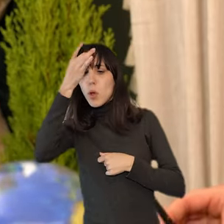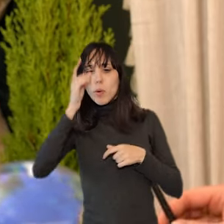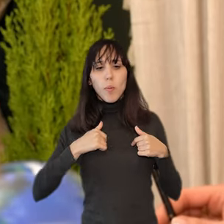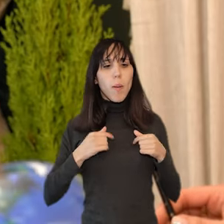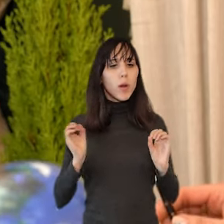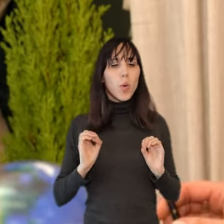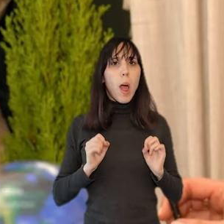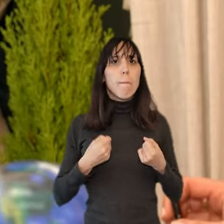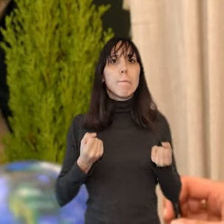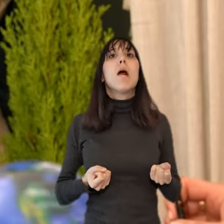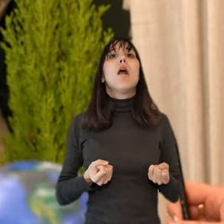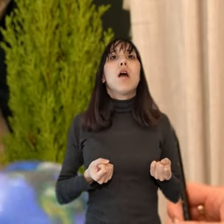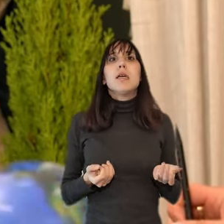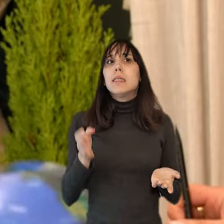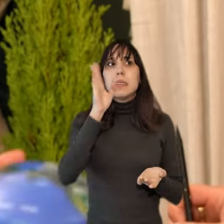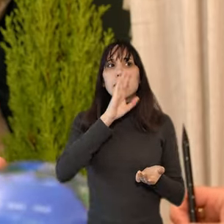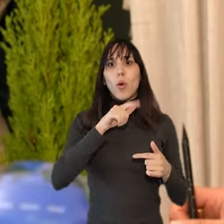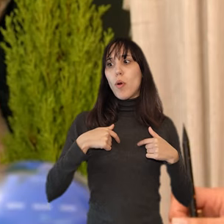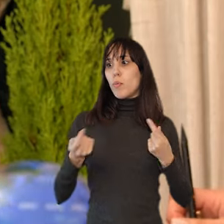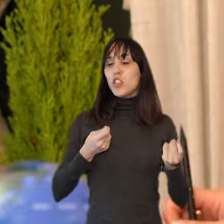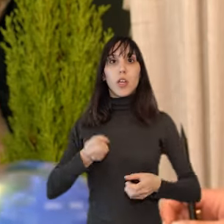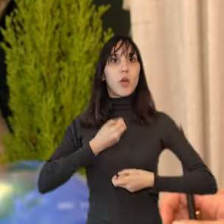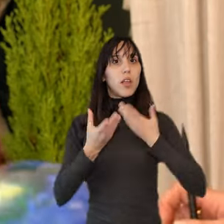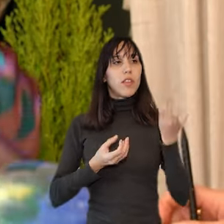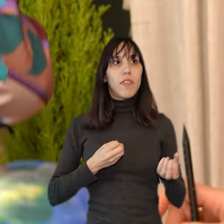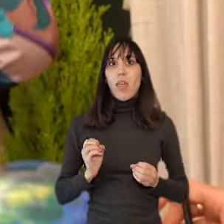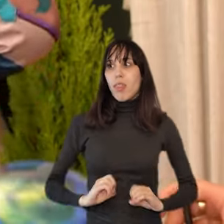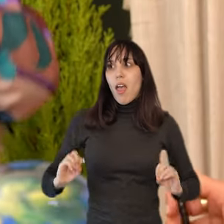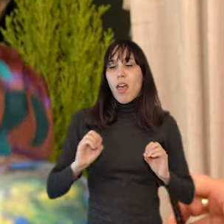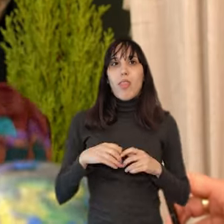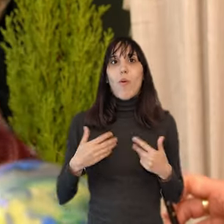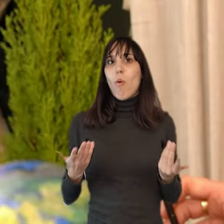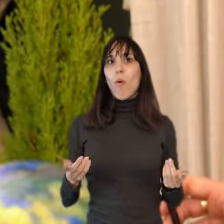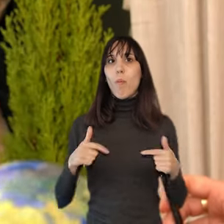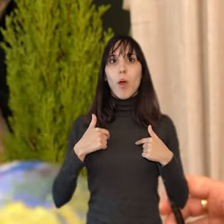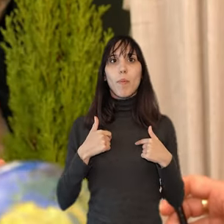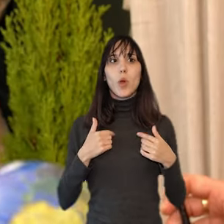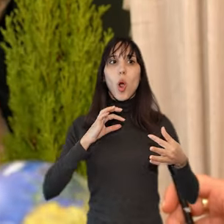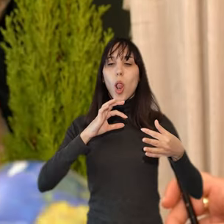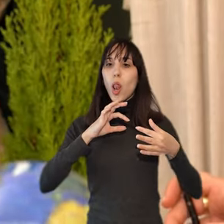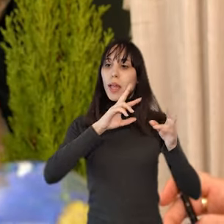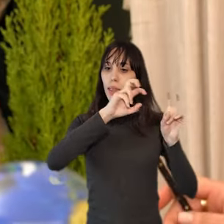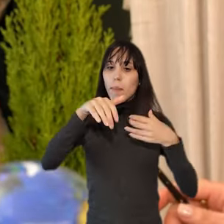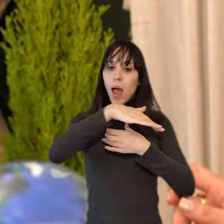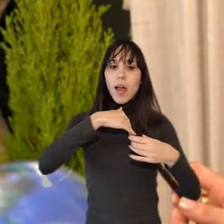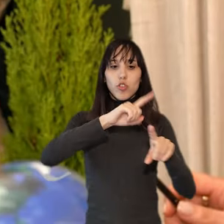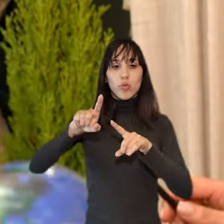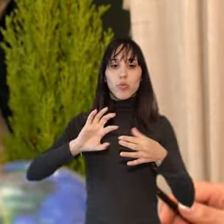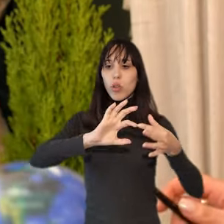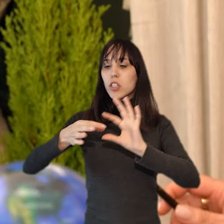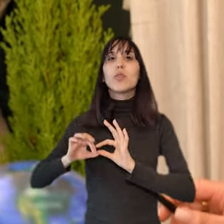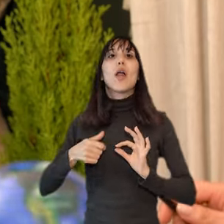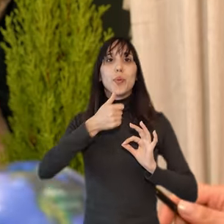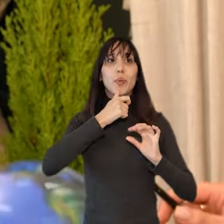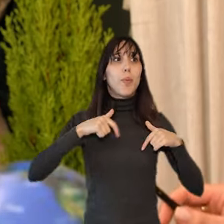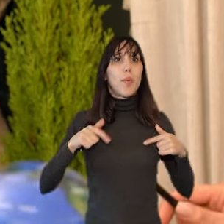opinião não é e sen não o o gerir com a criatividade e não eh o relacionar com outras áreas do saber ele